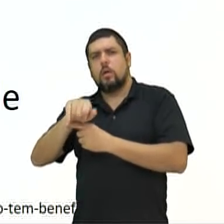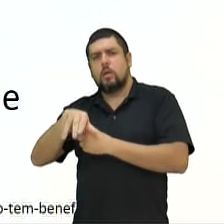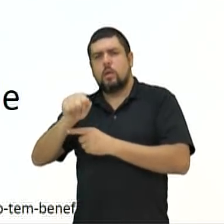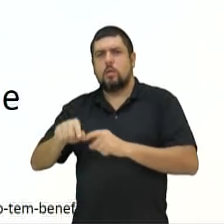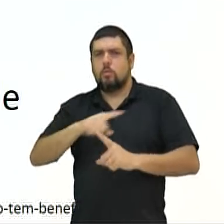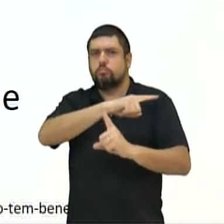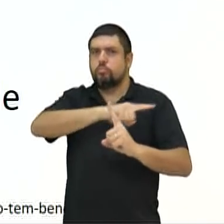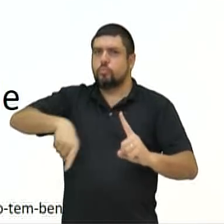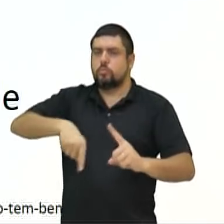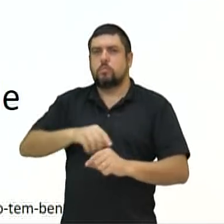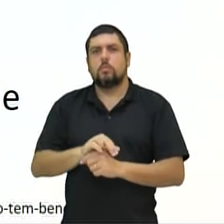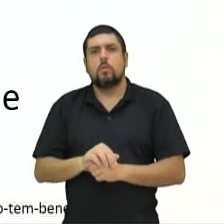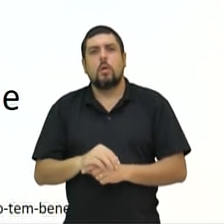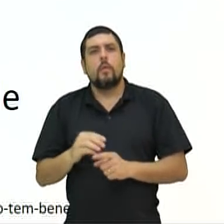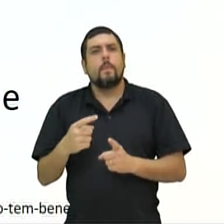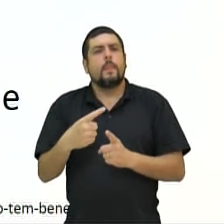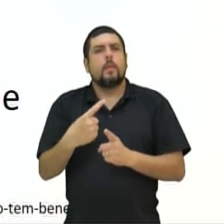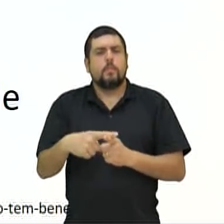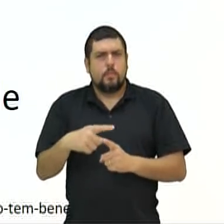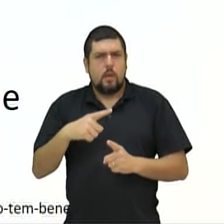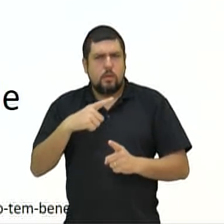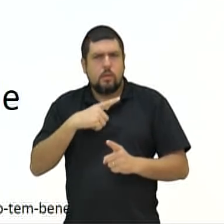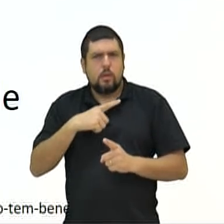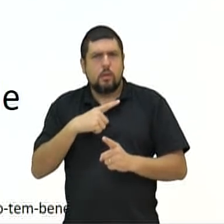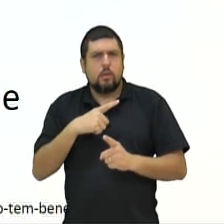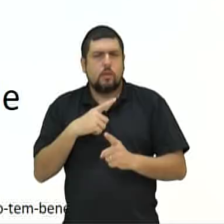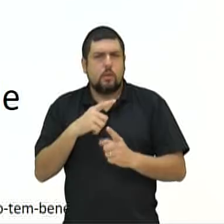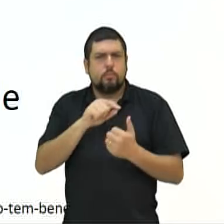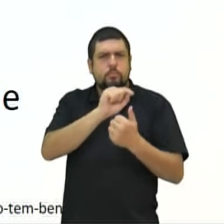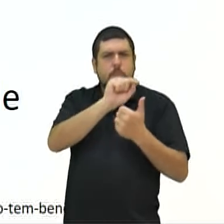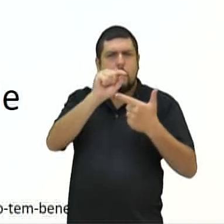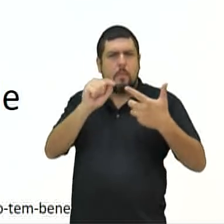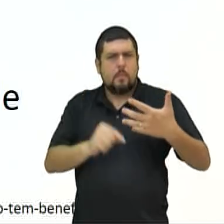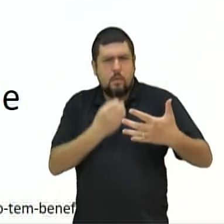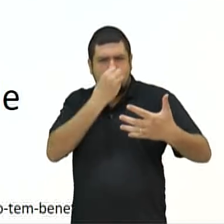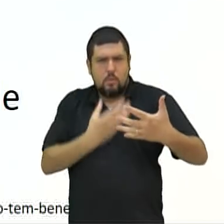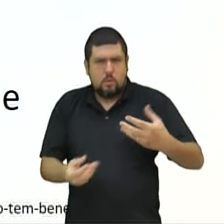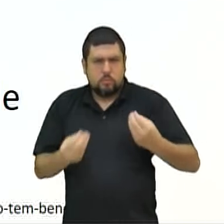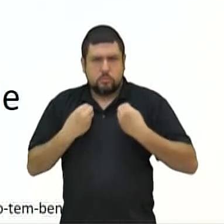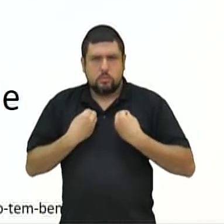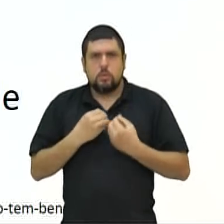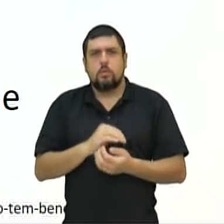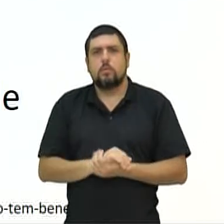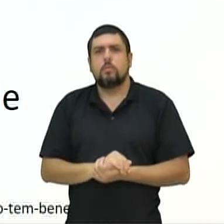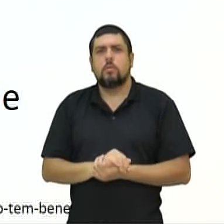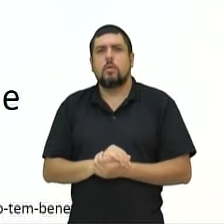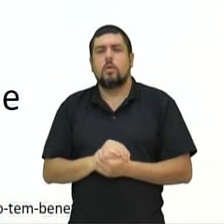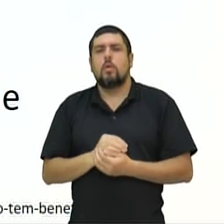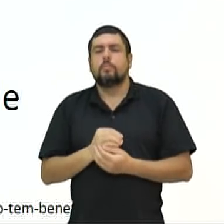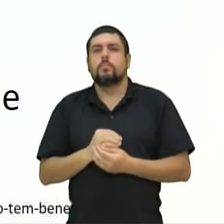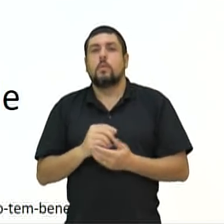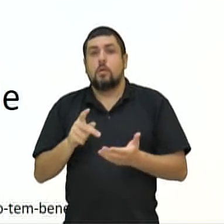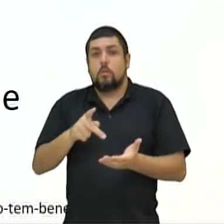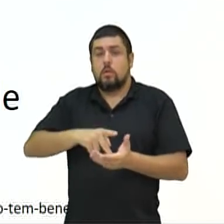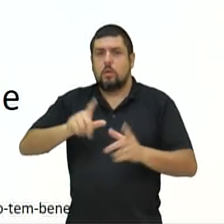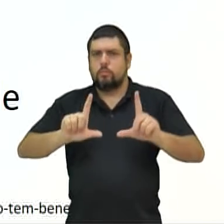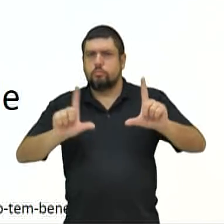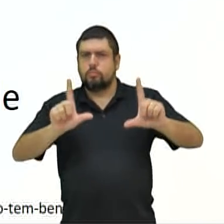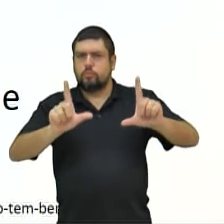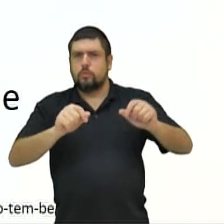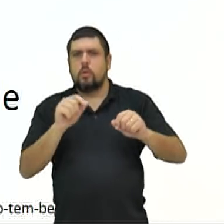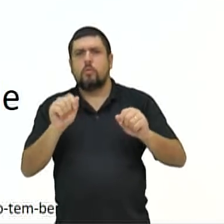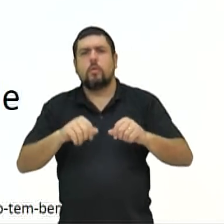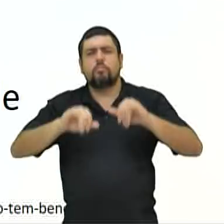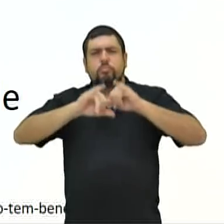benefícios? A marca, coloquei X aqui para não fazer propaganda, precisou retirar do ar uma campanha publicitária sobre suas